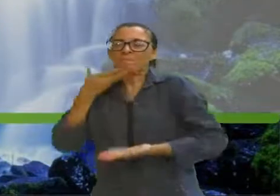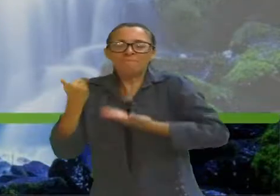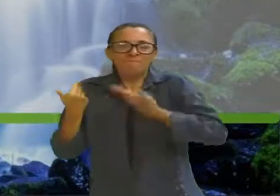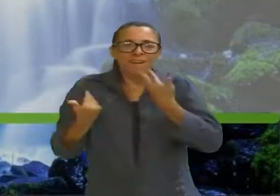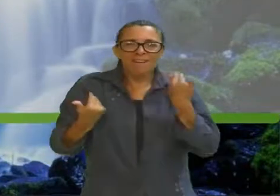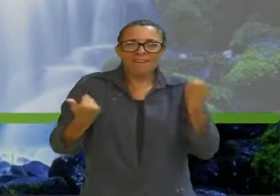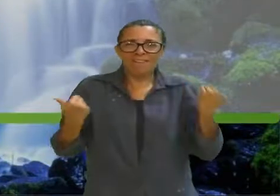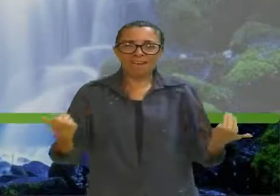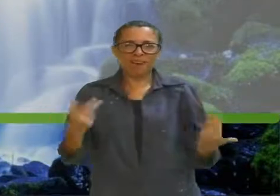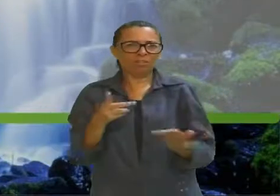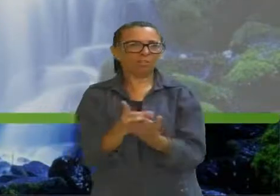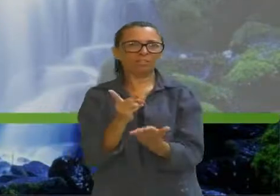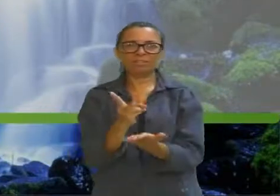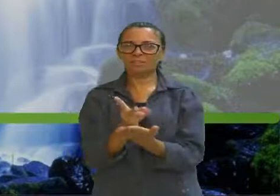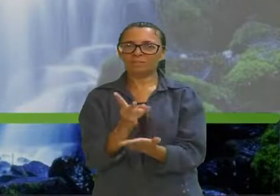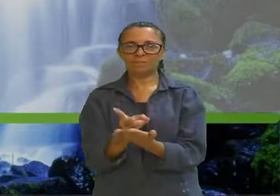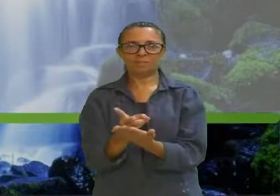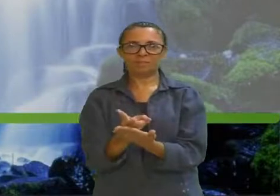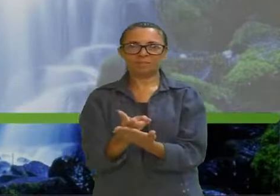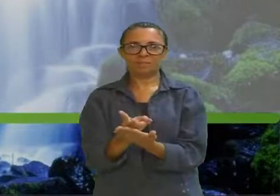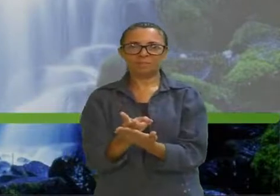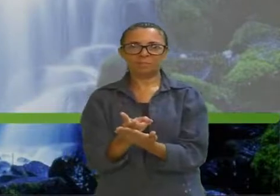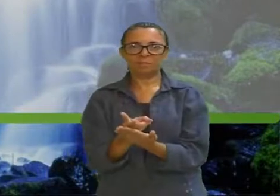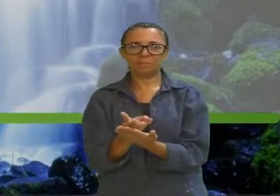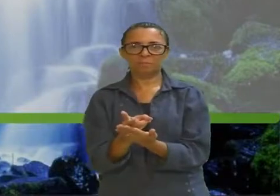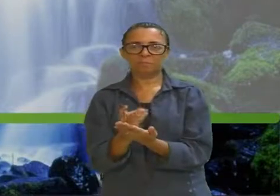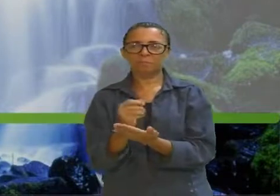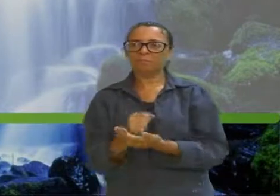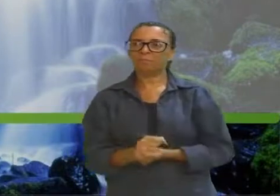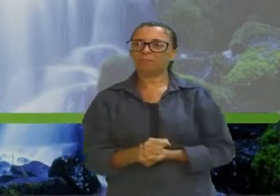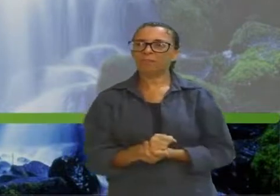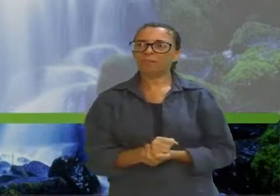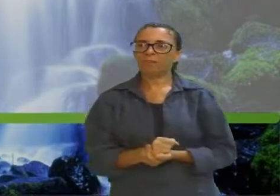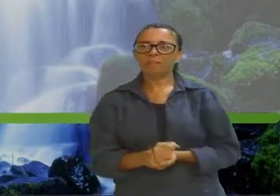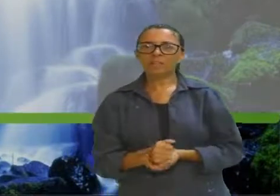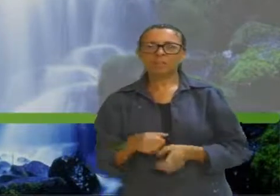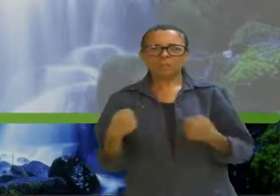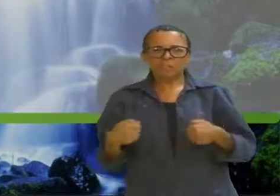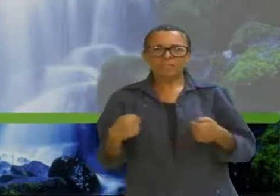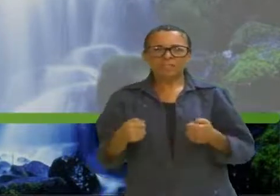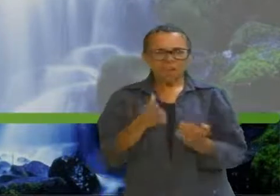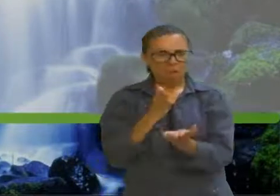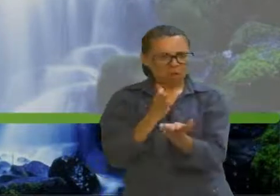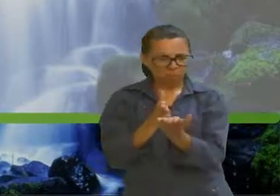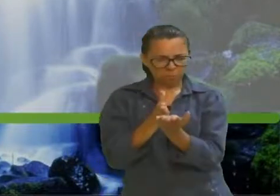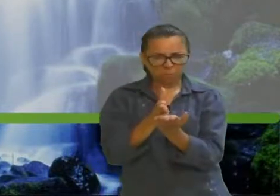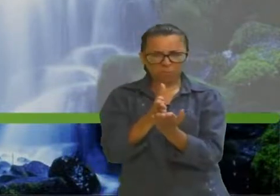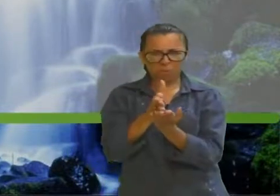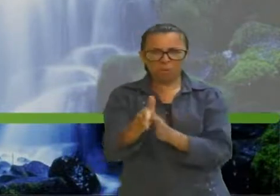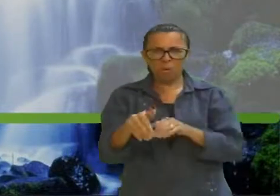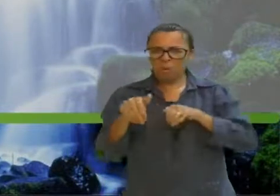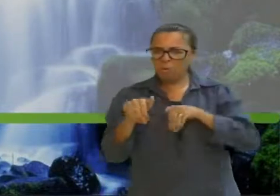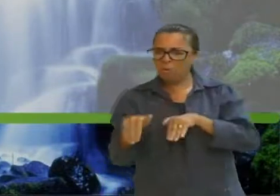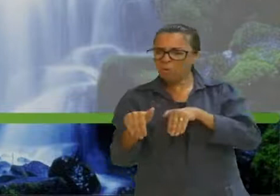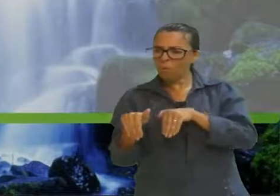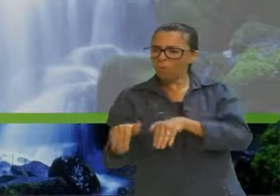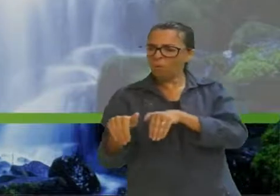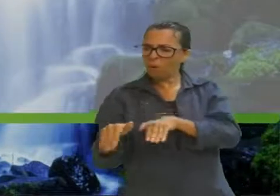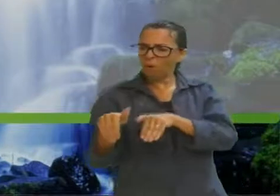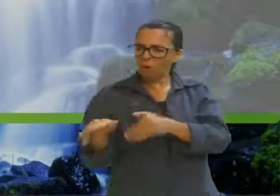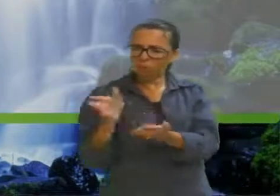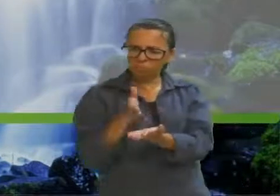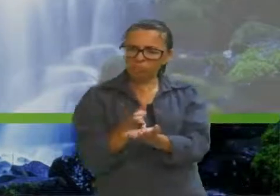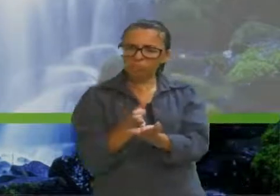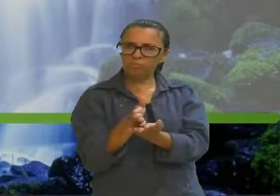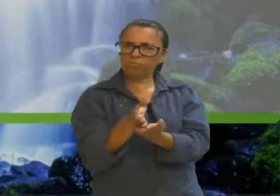Mas nós temos que estar marchando na busca de sermos perfeitos, porque assim nós vamos